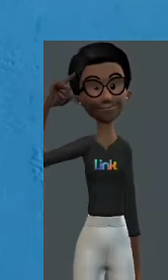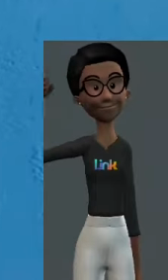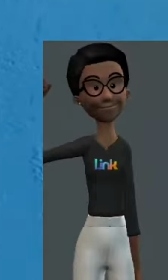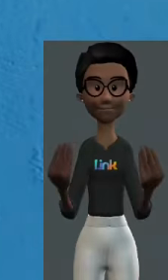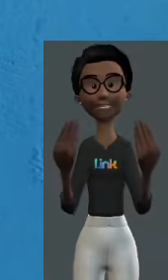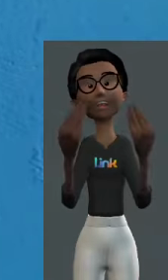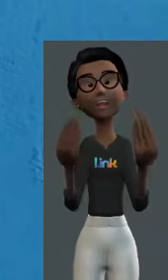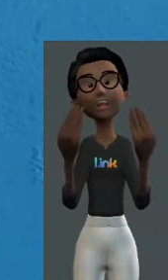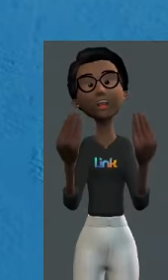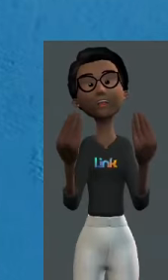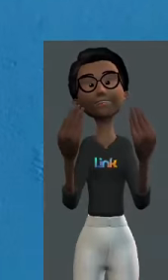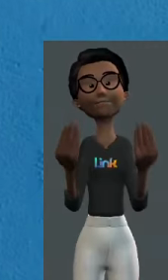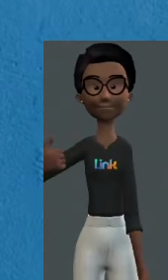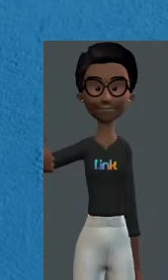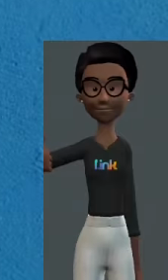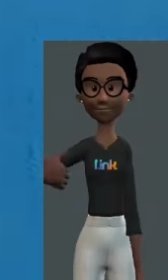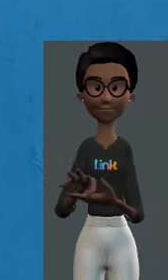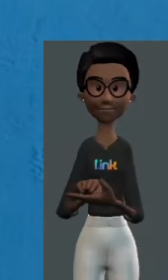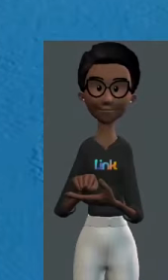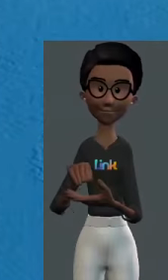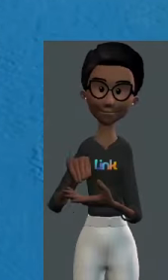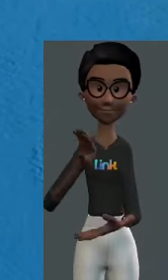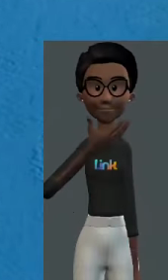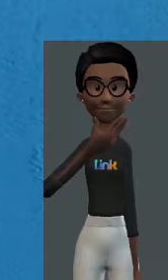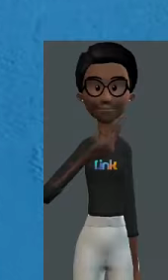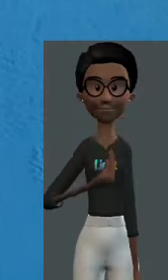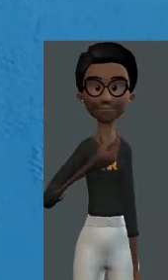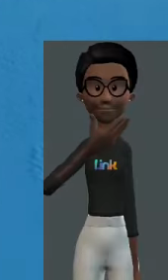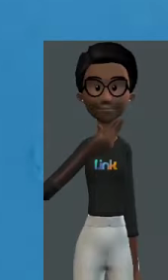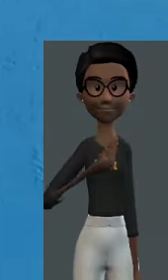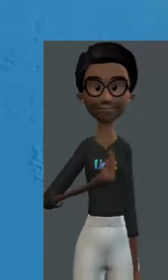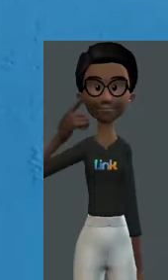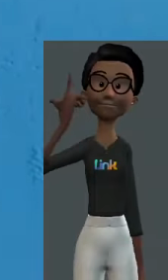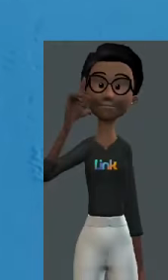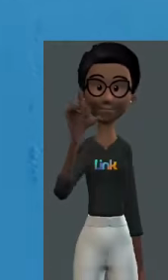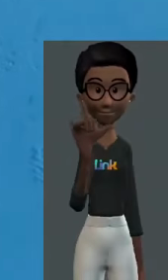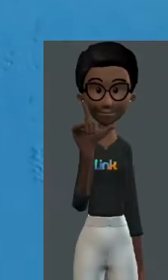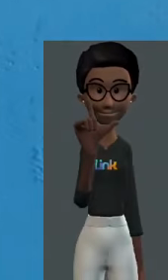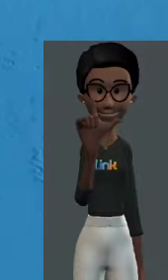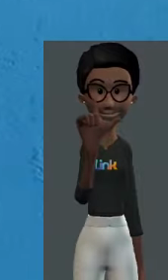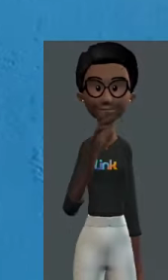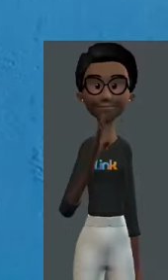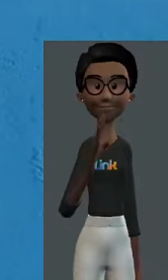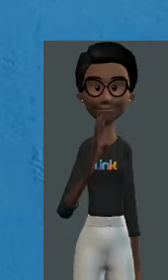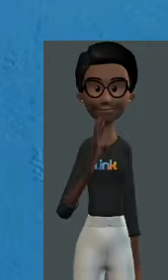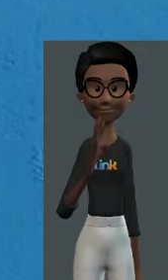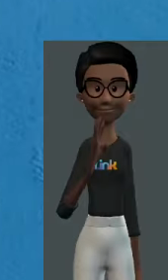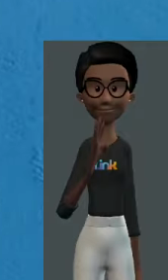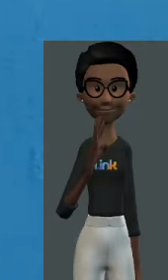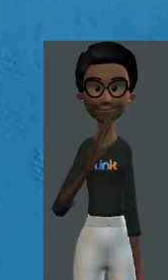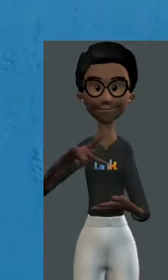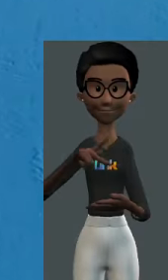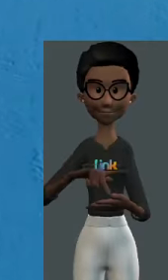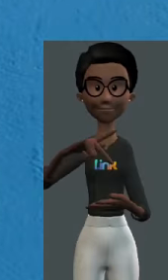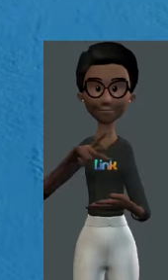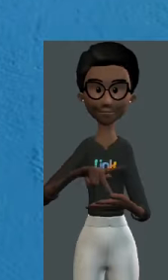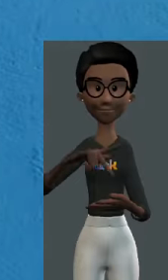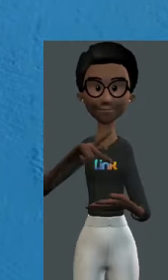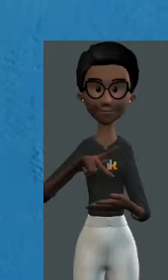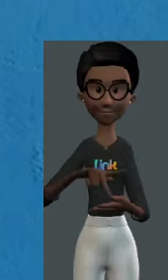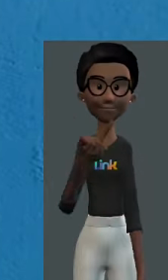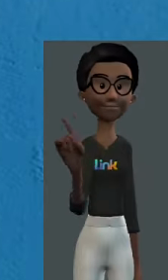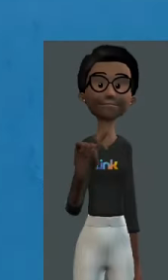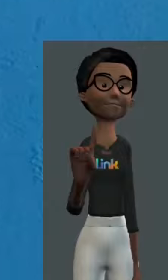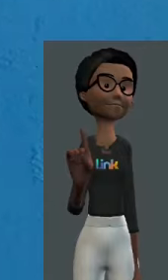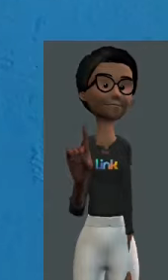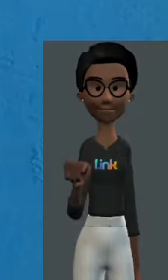individual, mas sim um conjunto de 10 livros que foi escrito por volta do ano 380 antes da Era Comum.